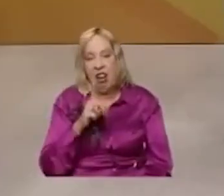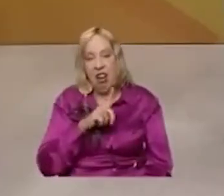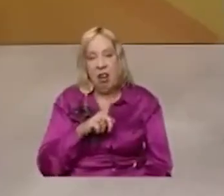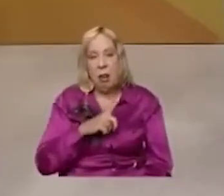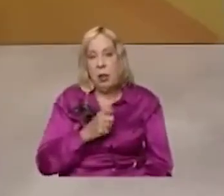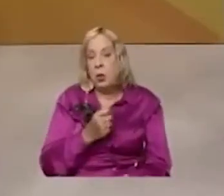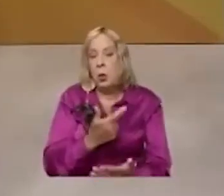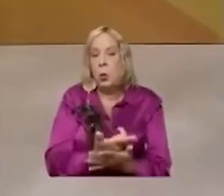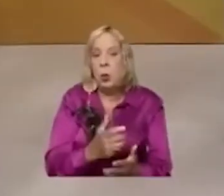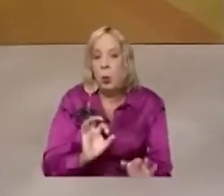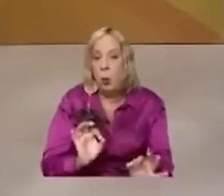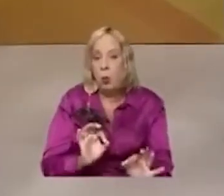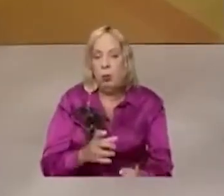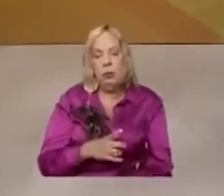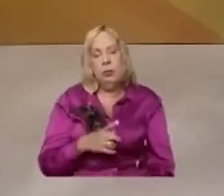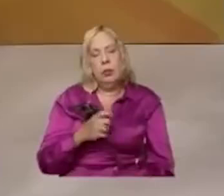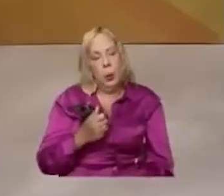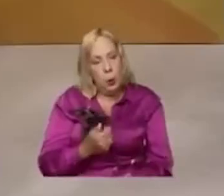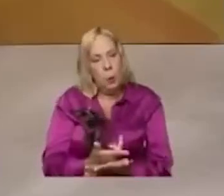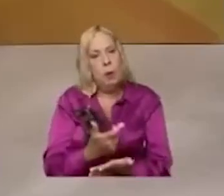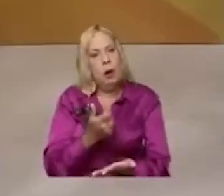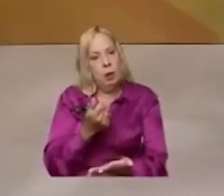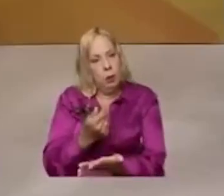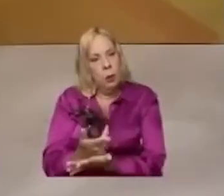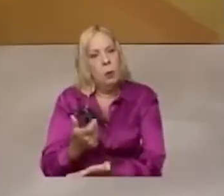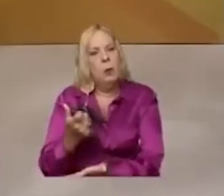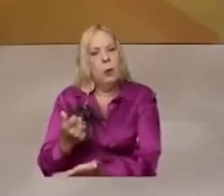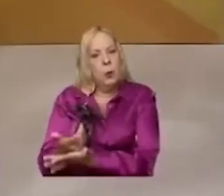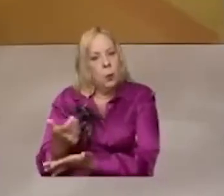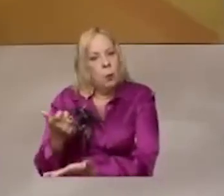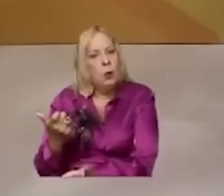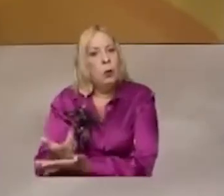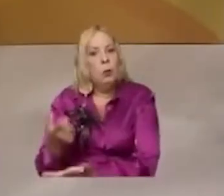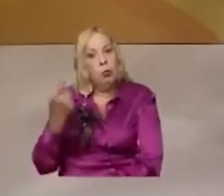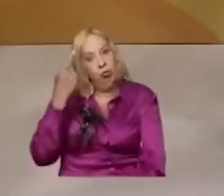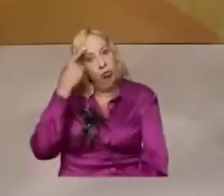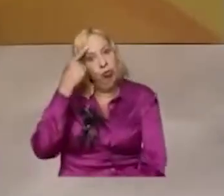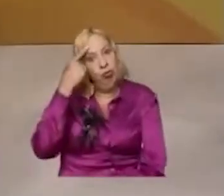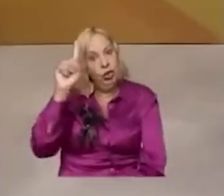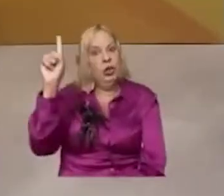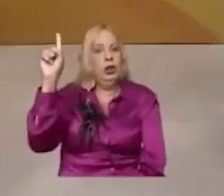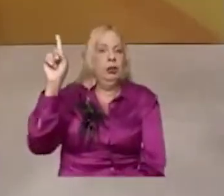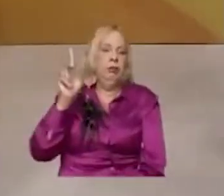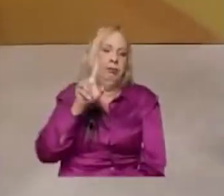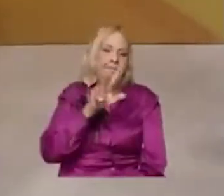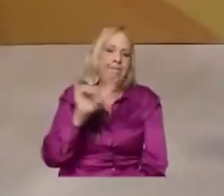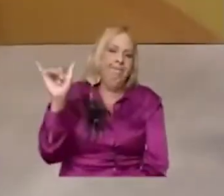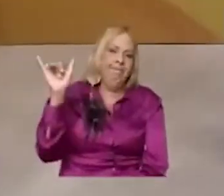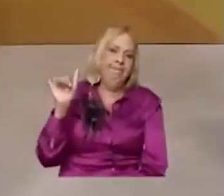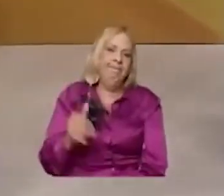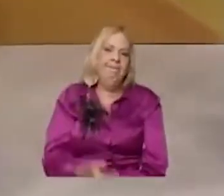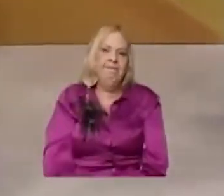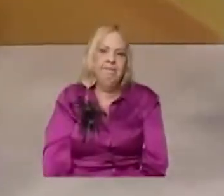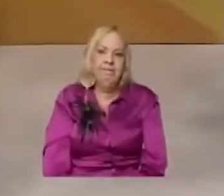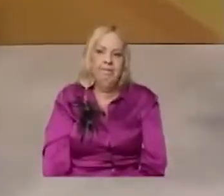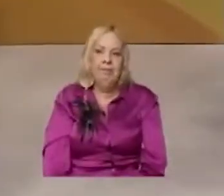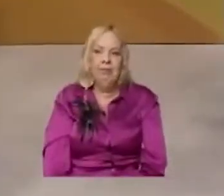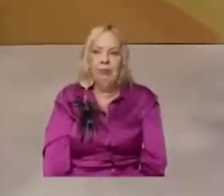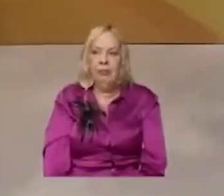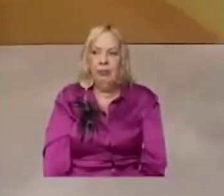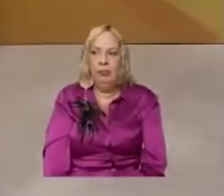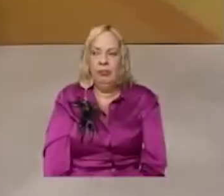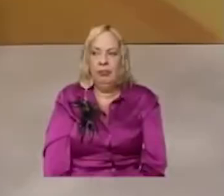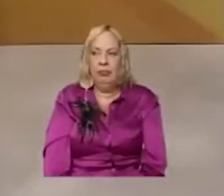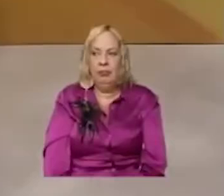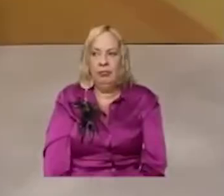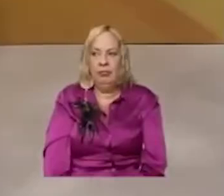nunca compro. Tá, ué? Aí, né? Não tem como, né? Aí, né? Duh. E aí não tem, né, assim, condições,